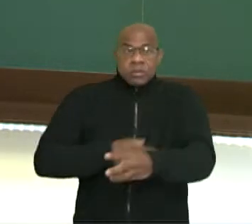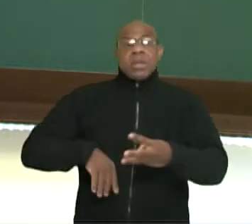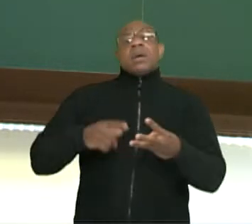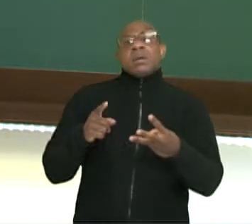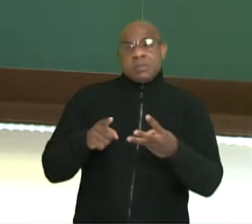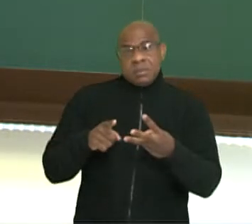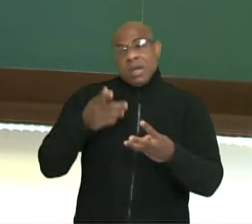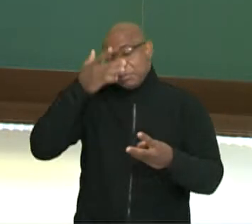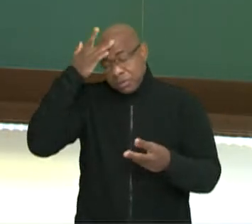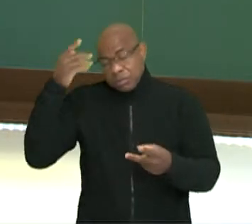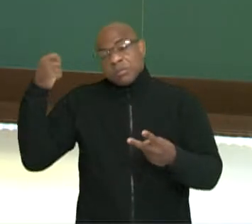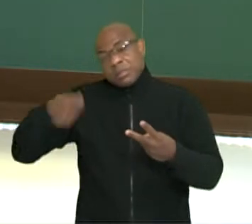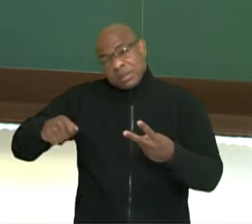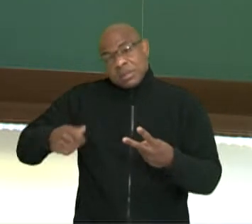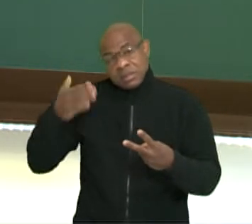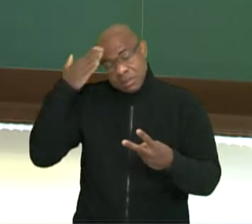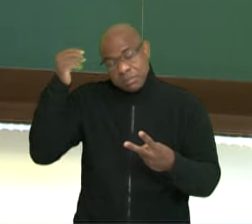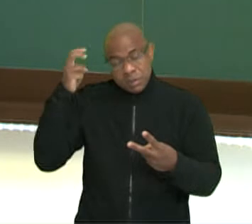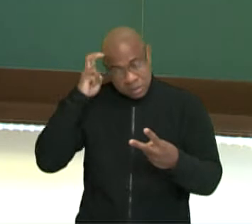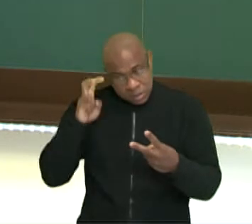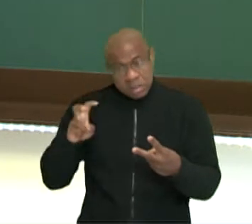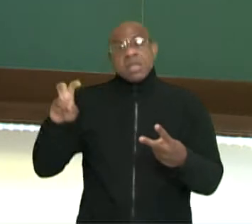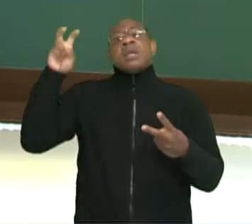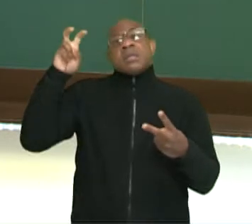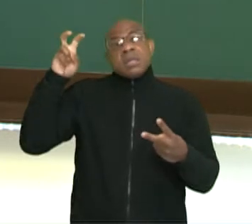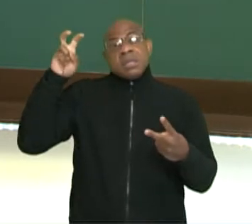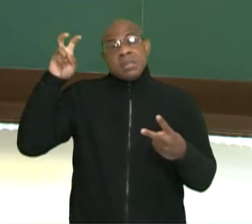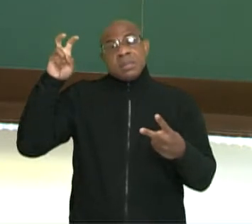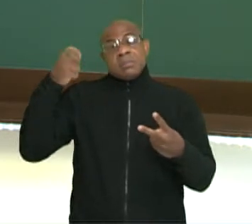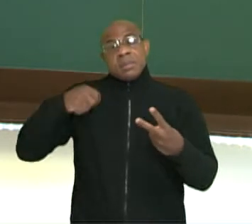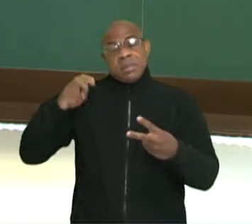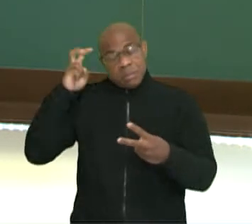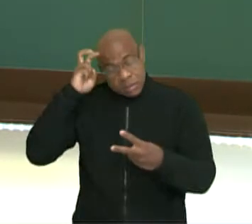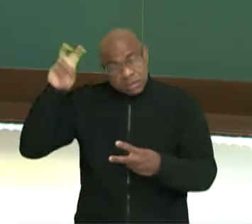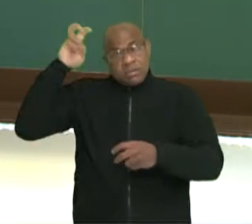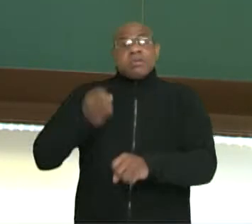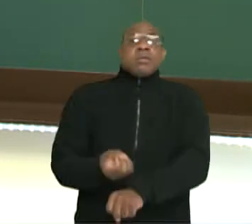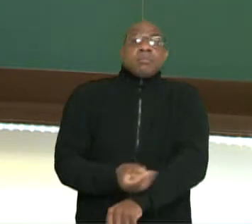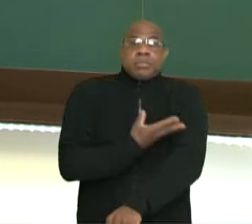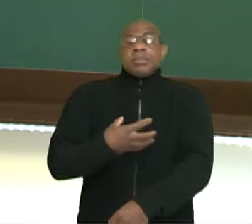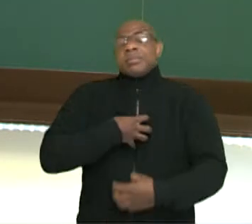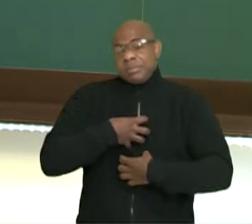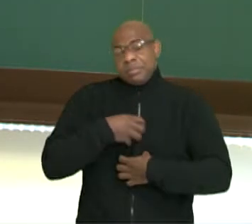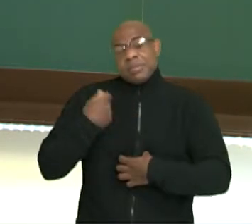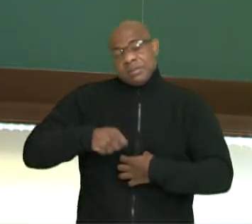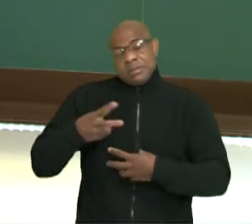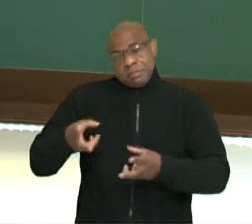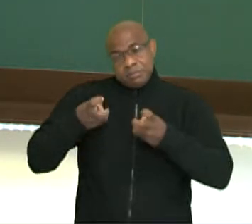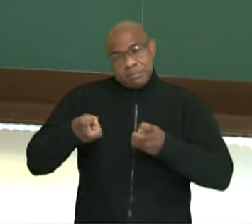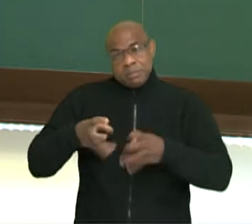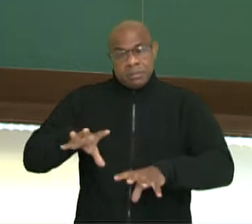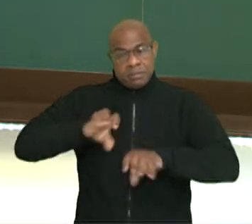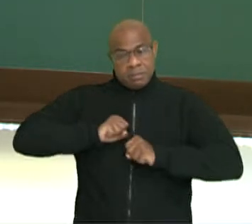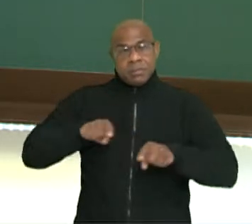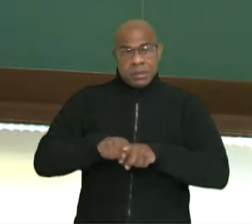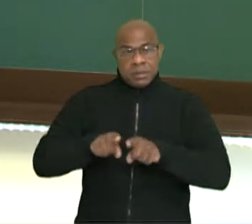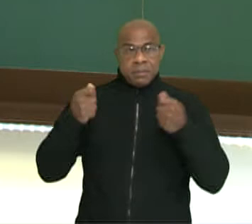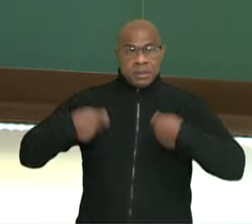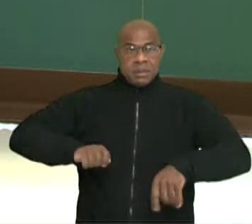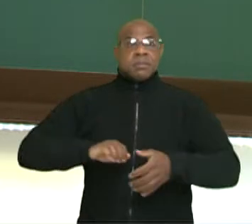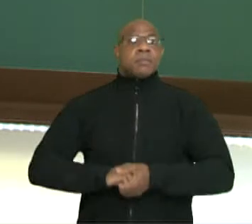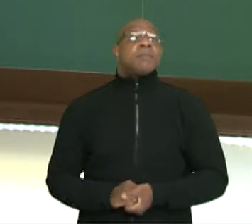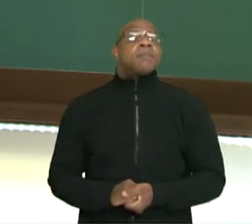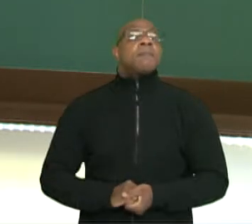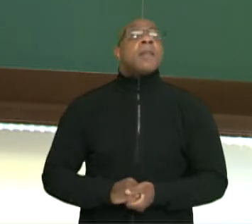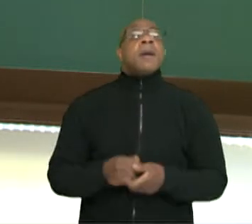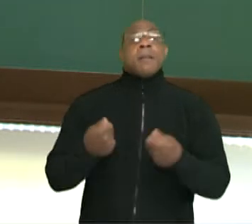As pessoas precisam ter inteligência emocional, gente, para viver a vida. Nós precisamos adquirir. Isso é bem importante. Precisamos